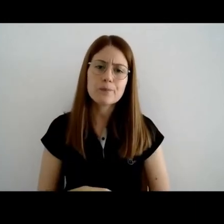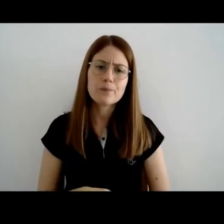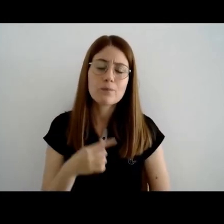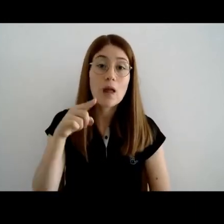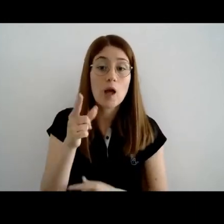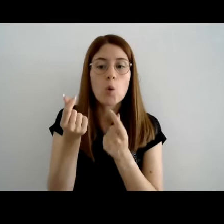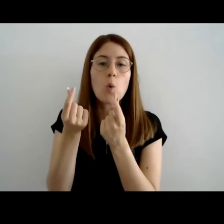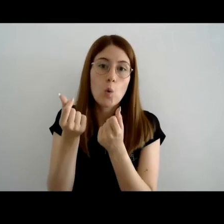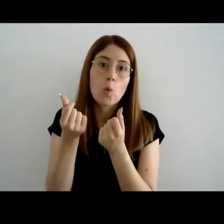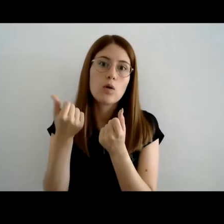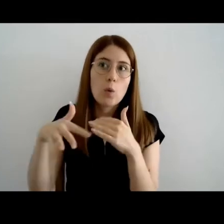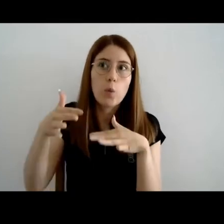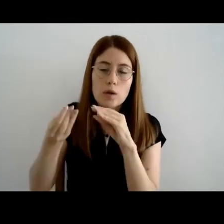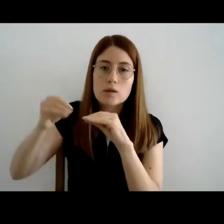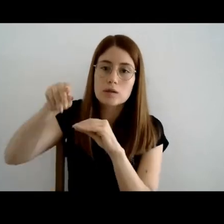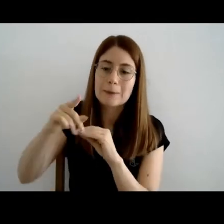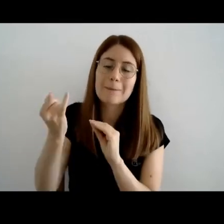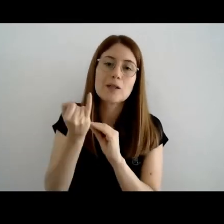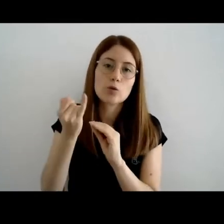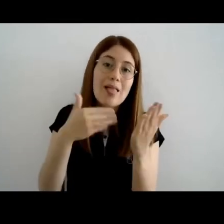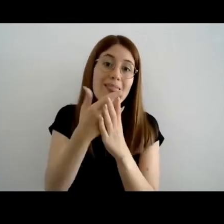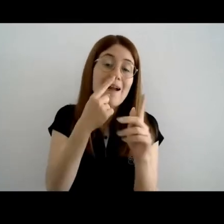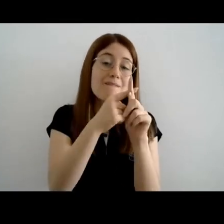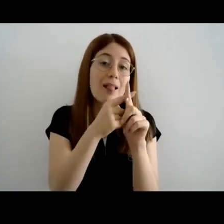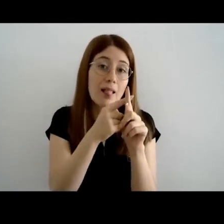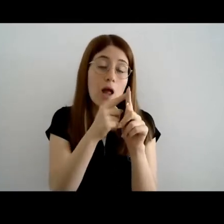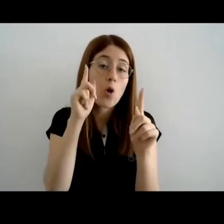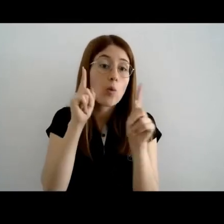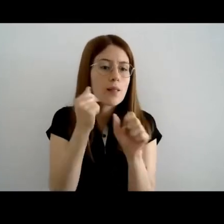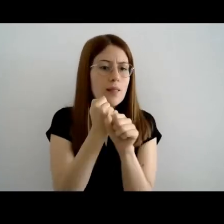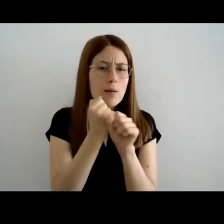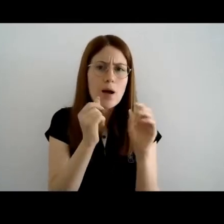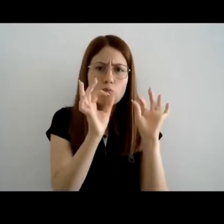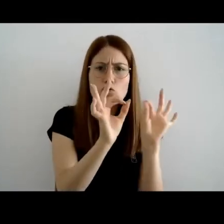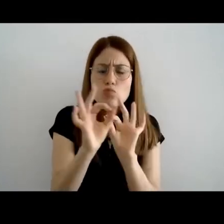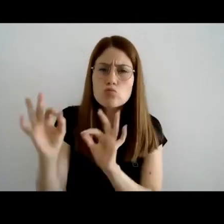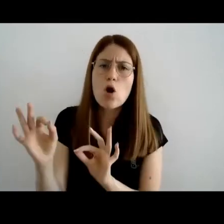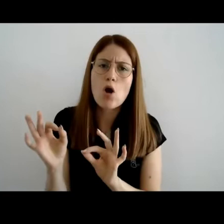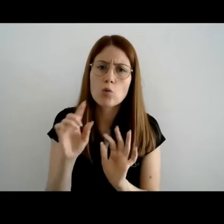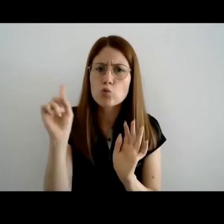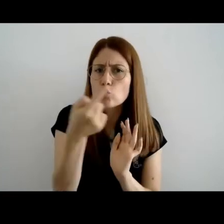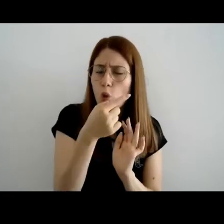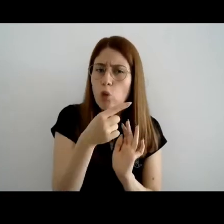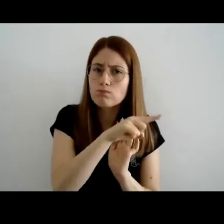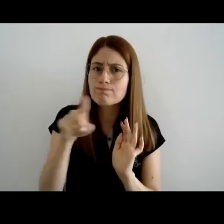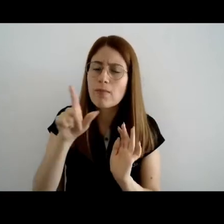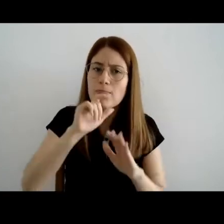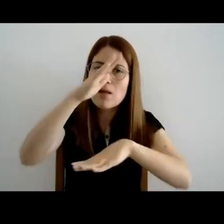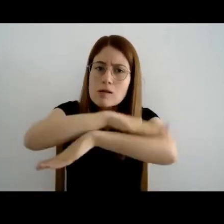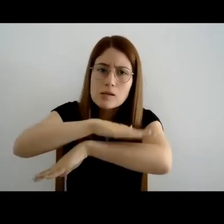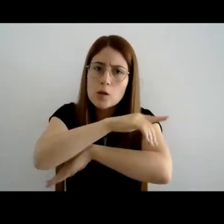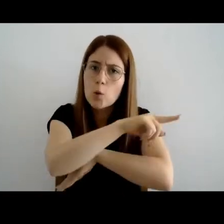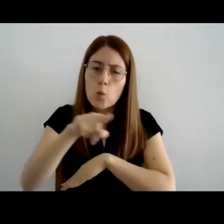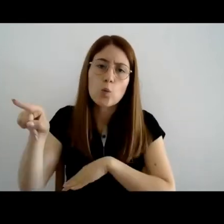custos consideráveis para a organização para criar vantagens em termos de eficiência, volume, capacidade operacional